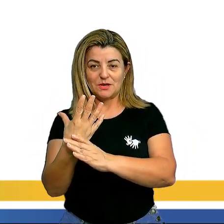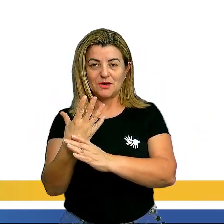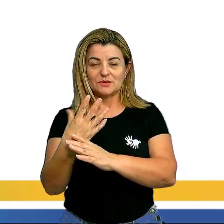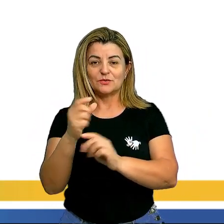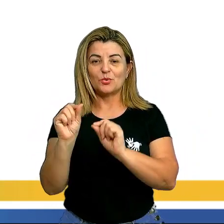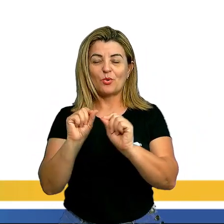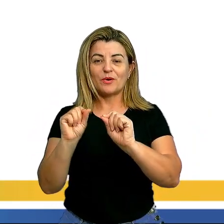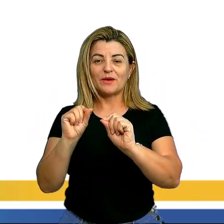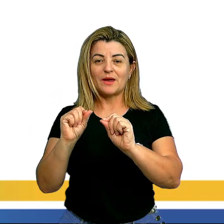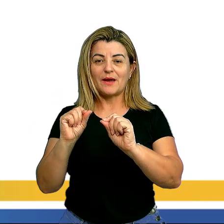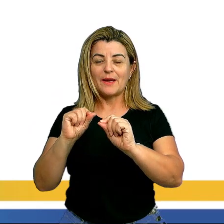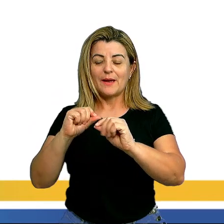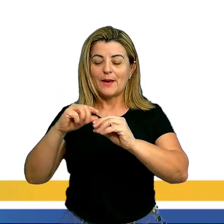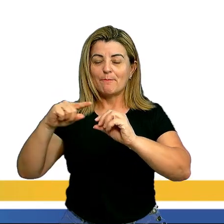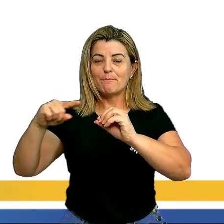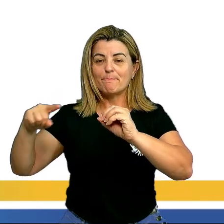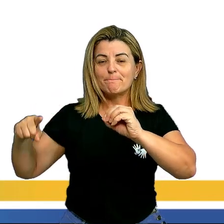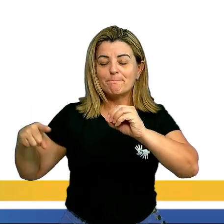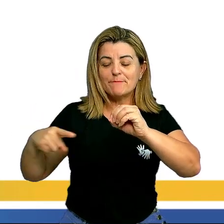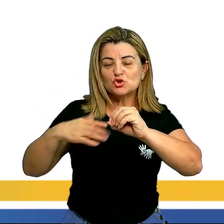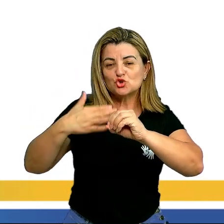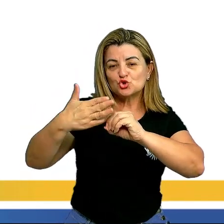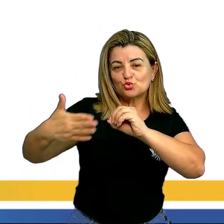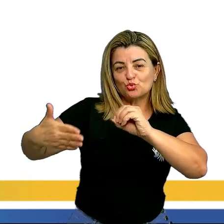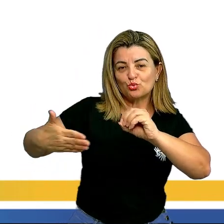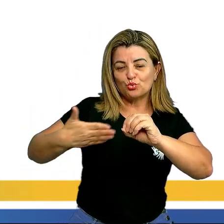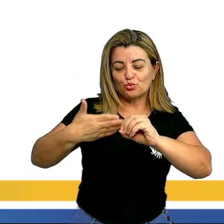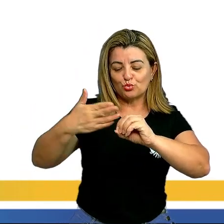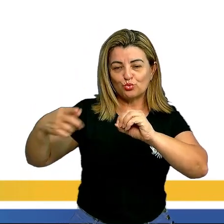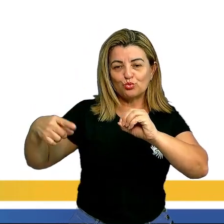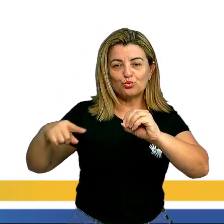híbridos, tá? No caso aqui temos a